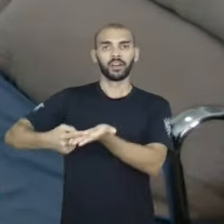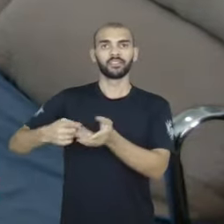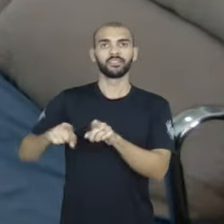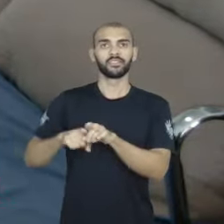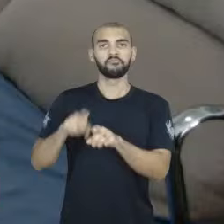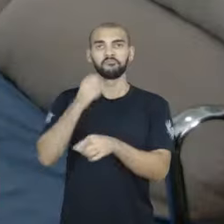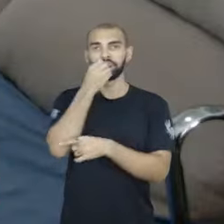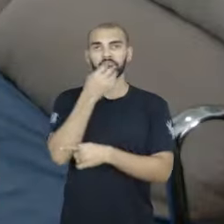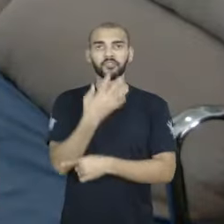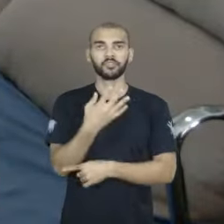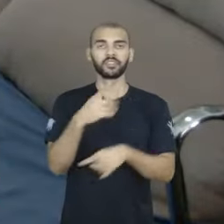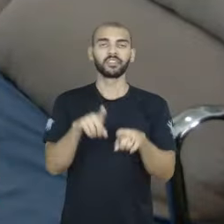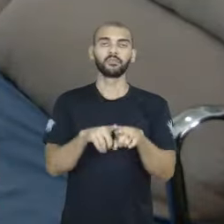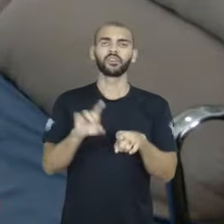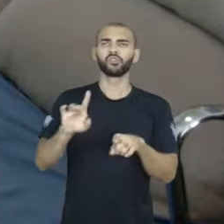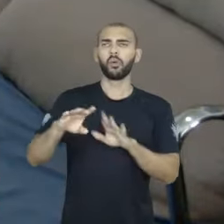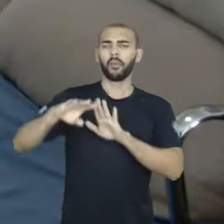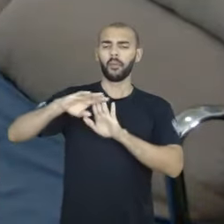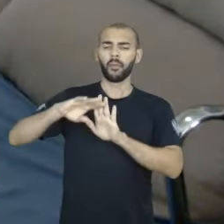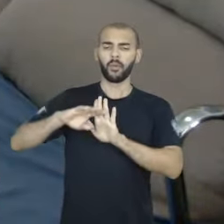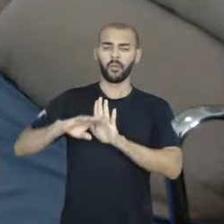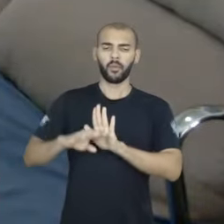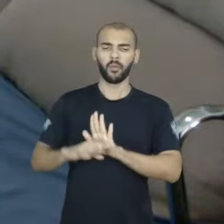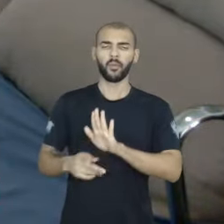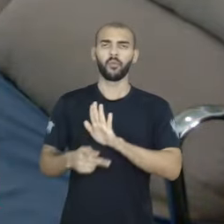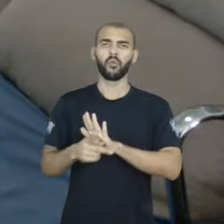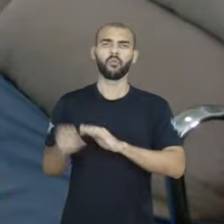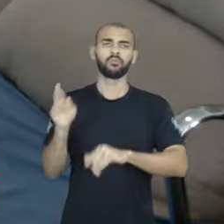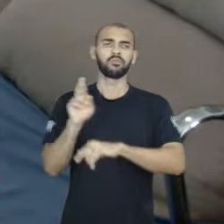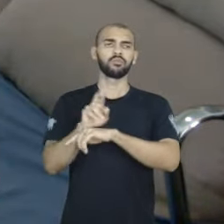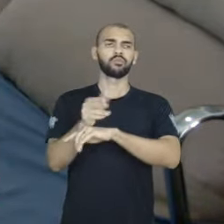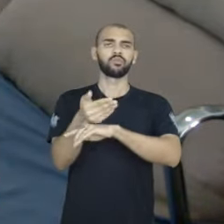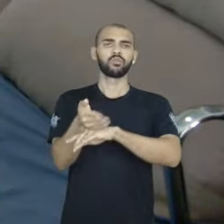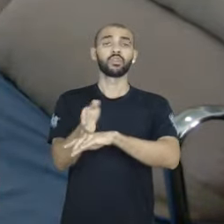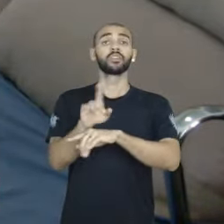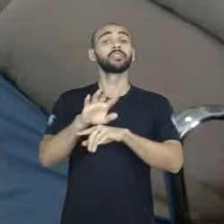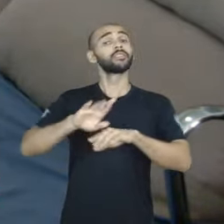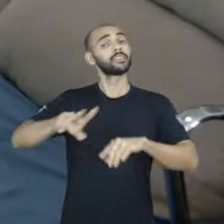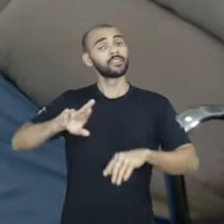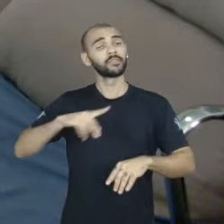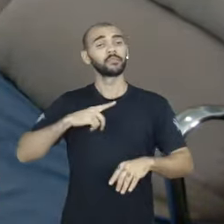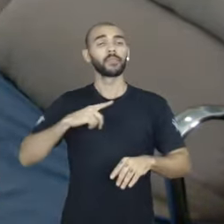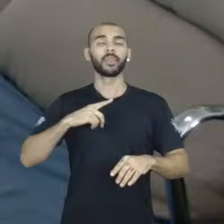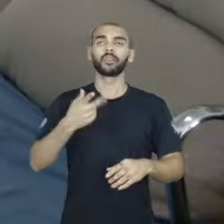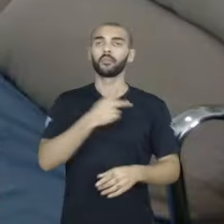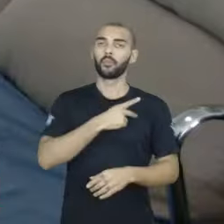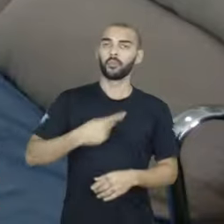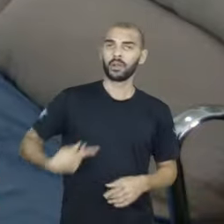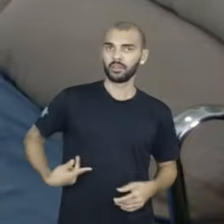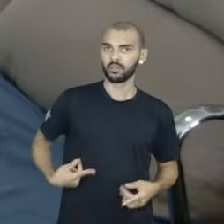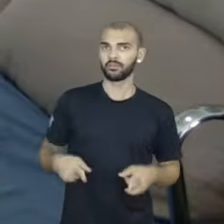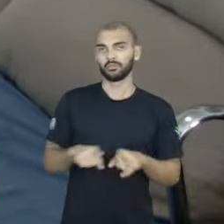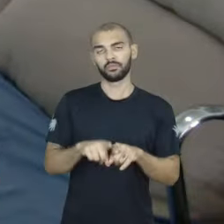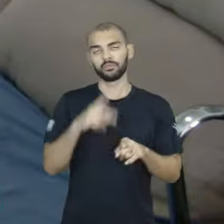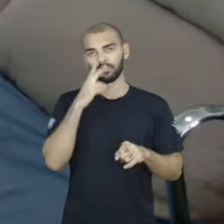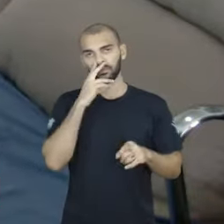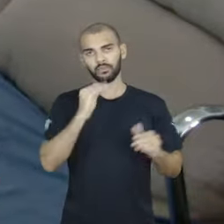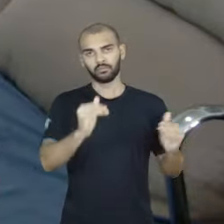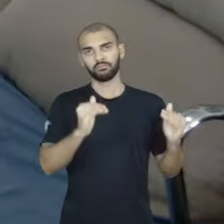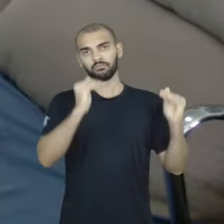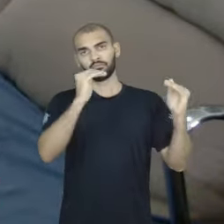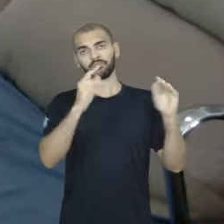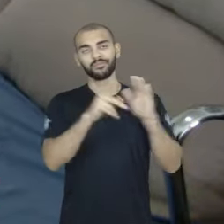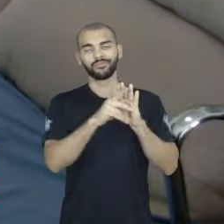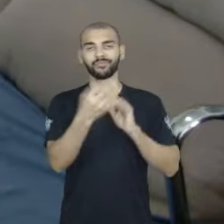muito além do mero protocolo diplomático ali, de receber um líder, um presidente da estatura de um país como a França,